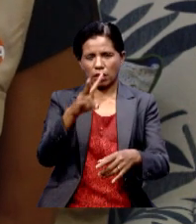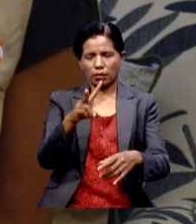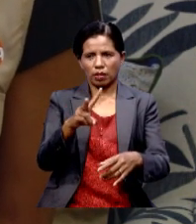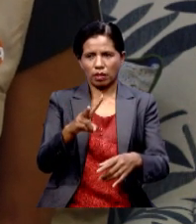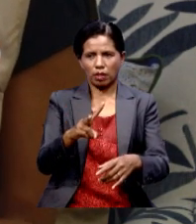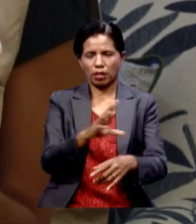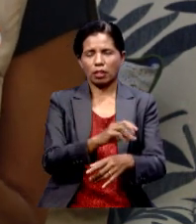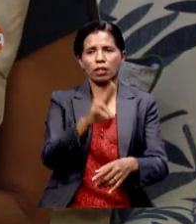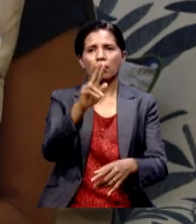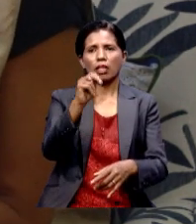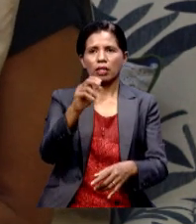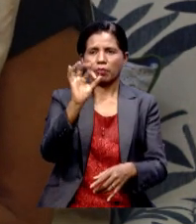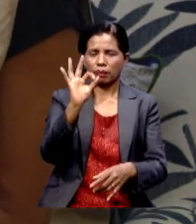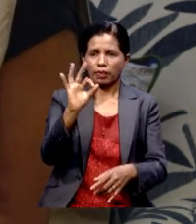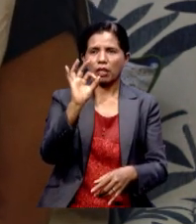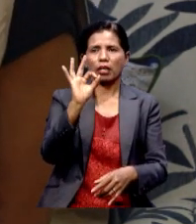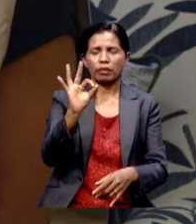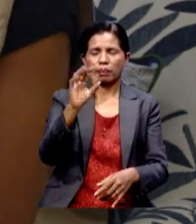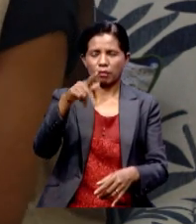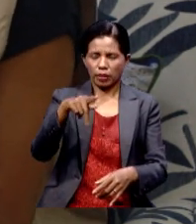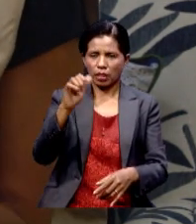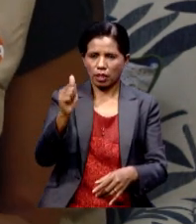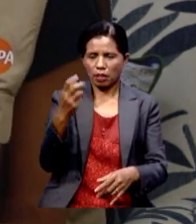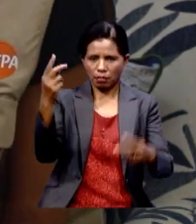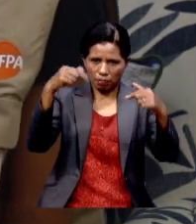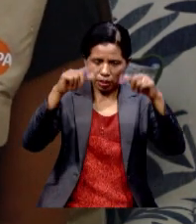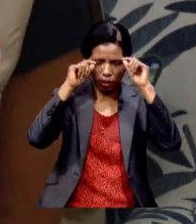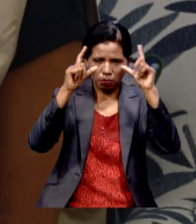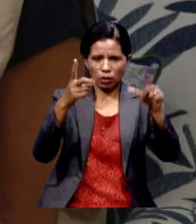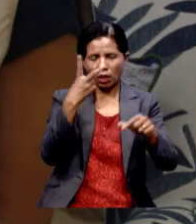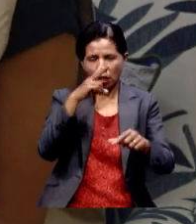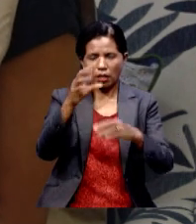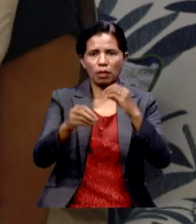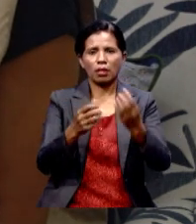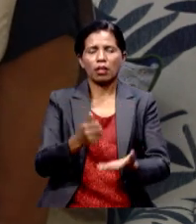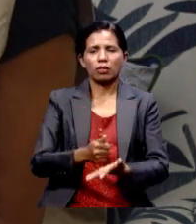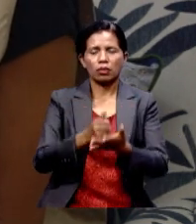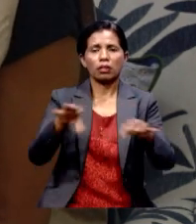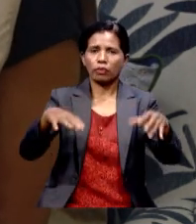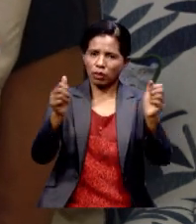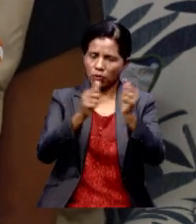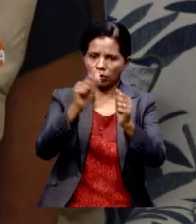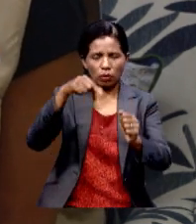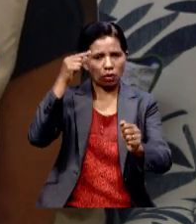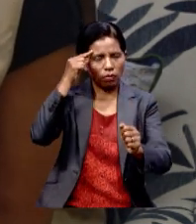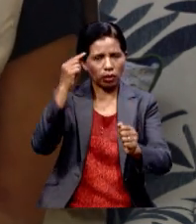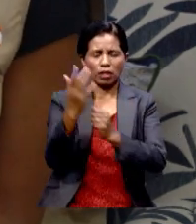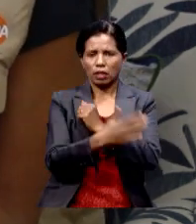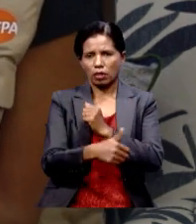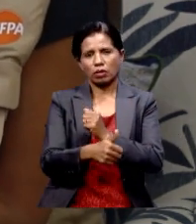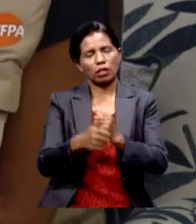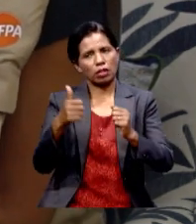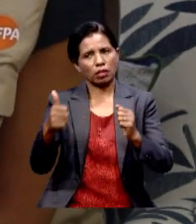o NFPA está cá em Timor para colaborar com o governo e com o país, não substituindo, mas